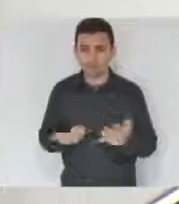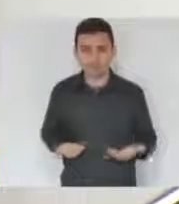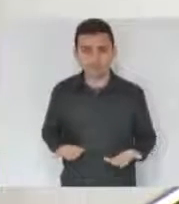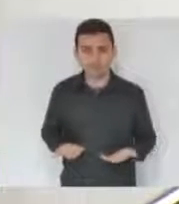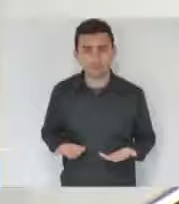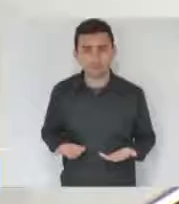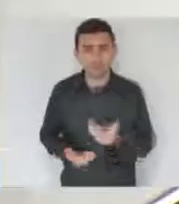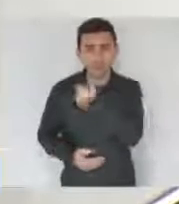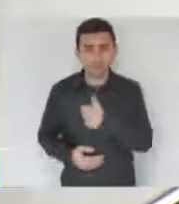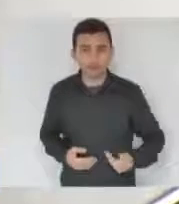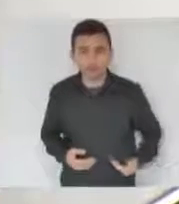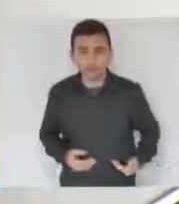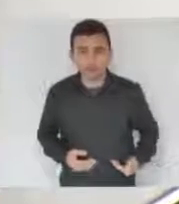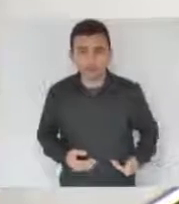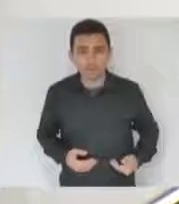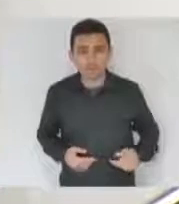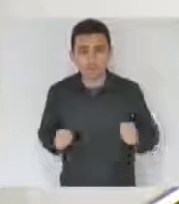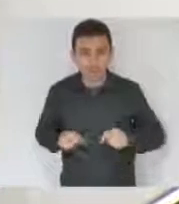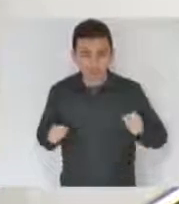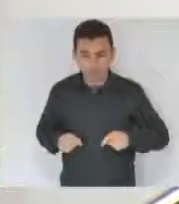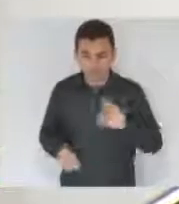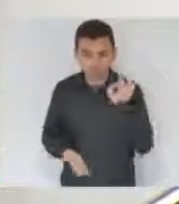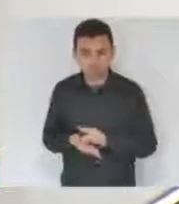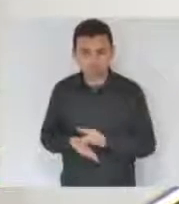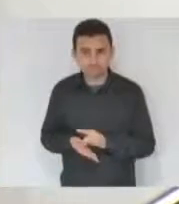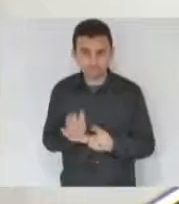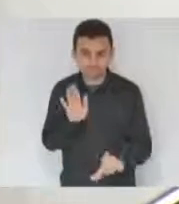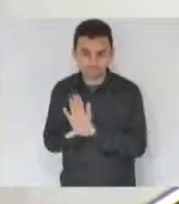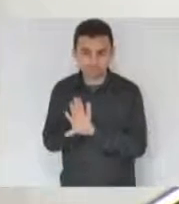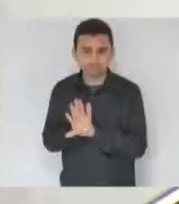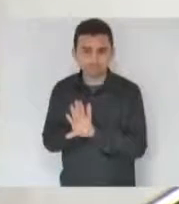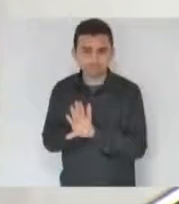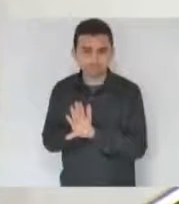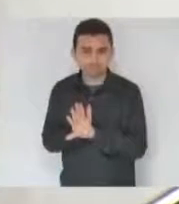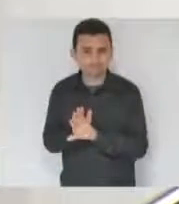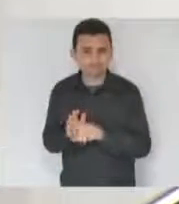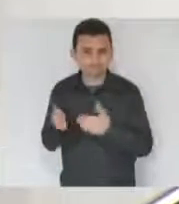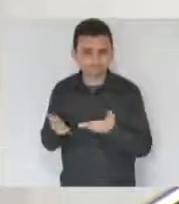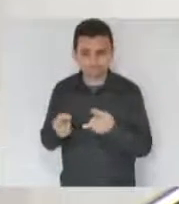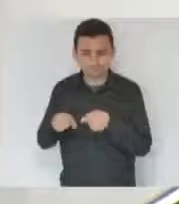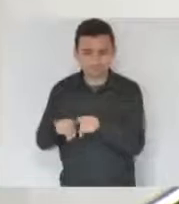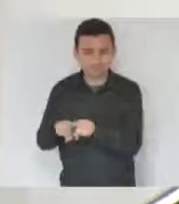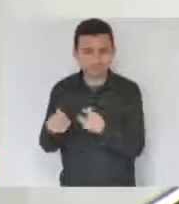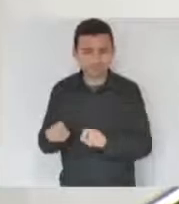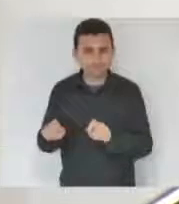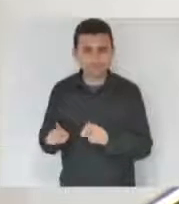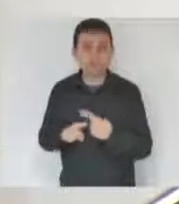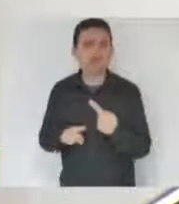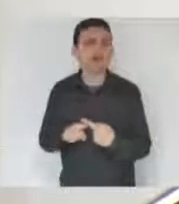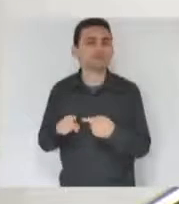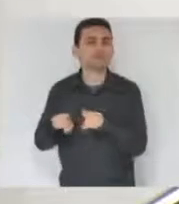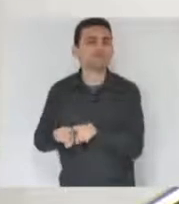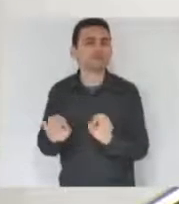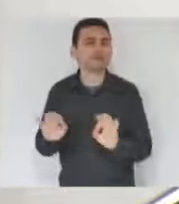O governo tem legitimidade, tem lei vigente para poder fazer a parceria. Por que que não fez a parceria ainda,